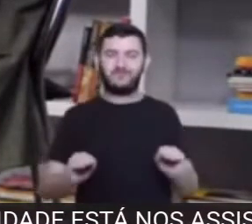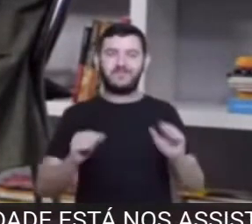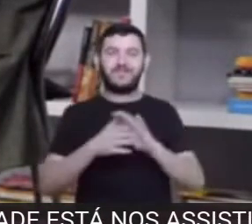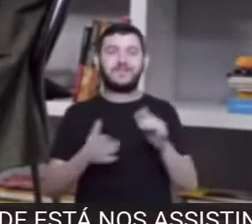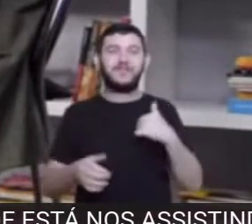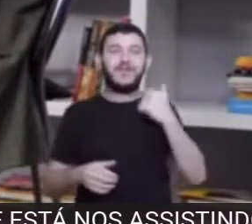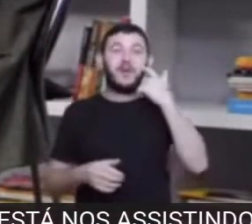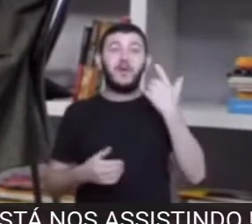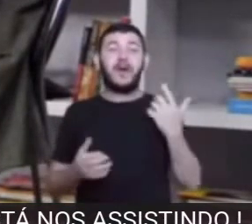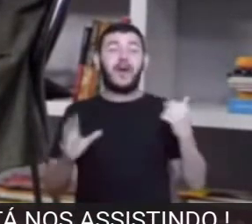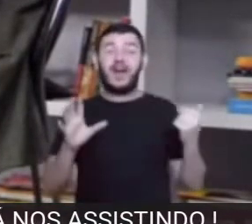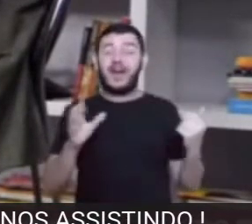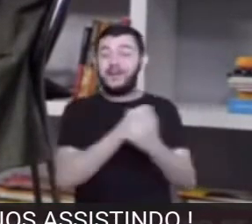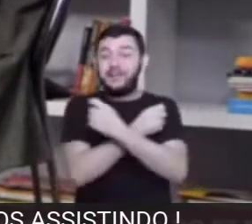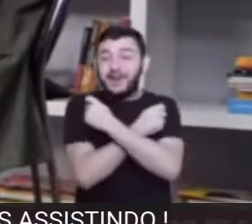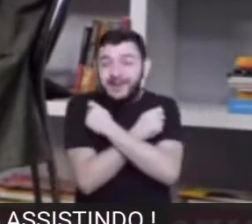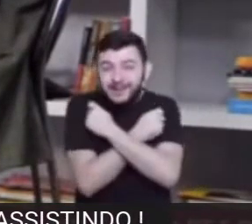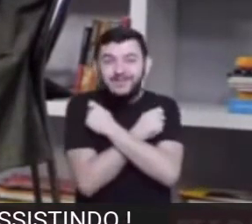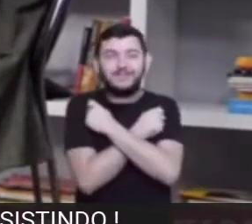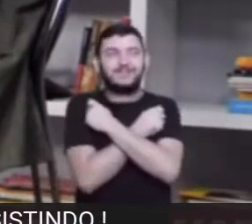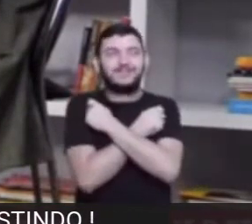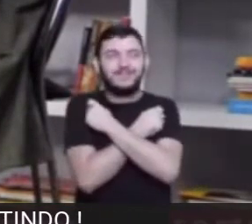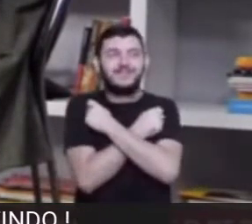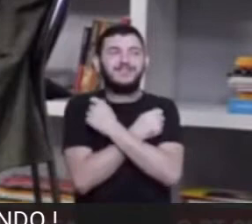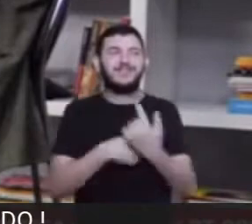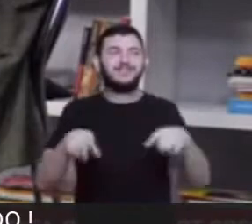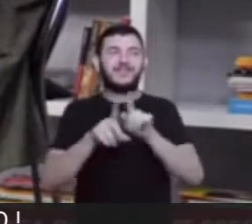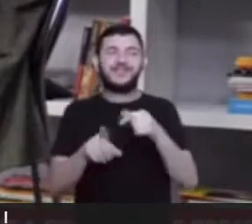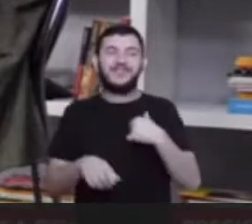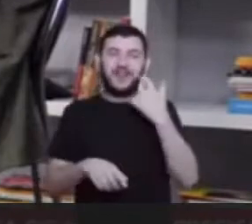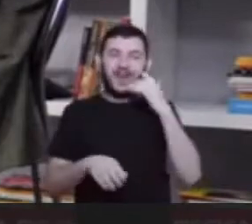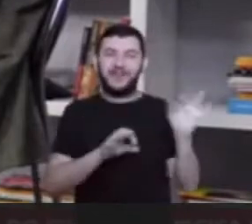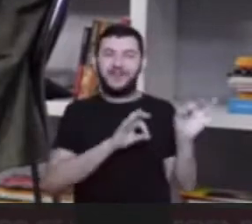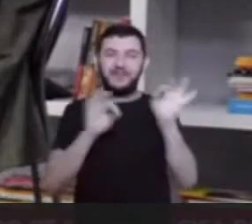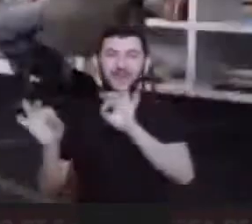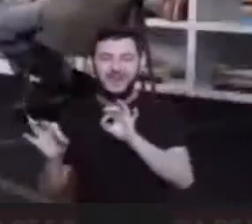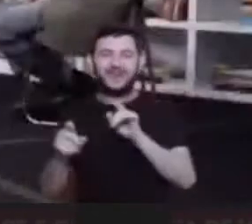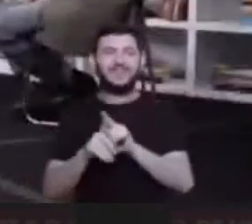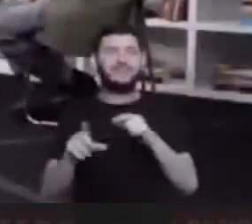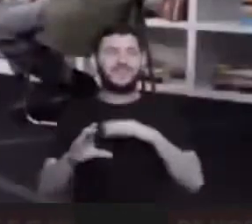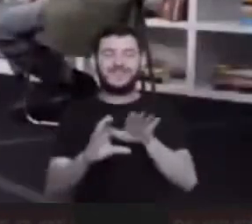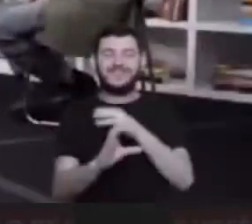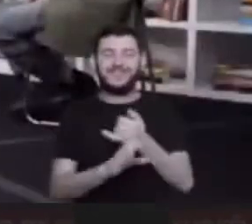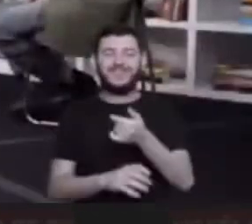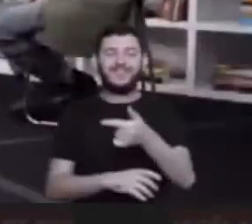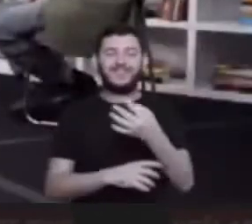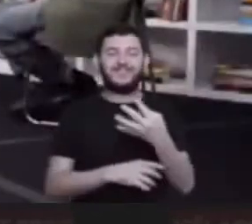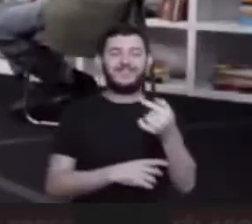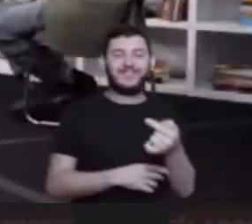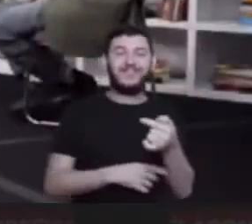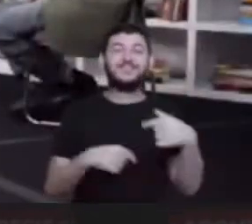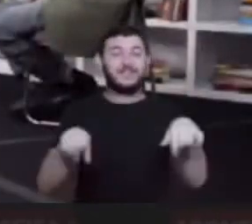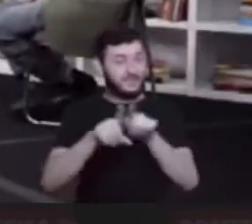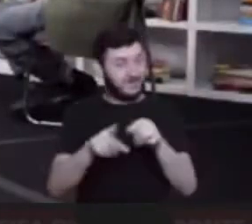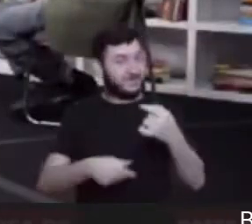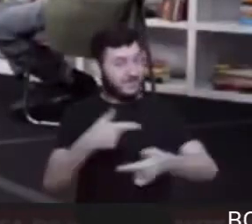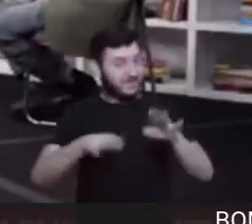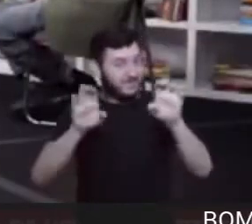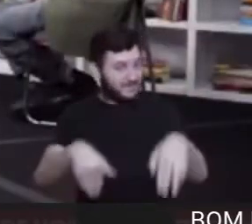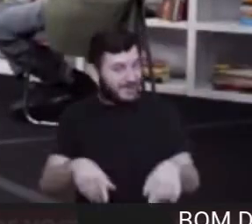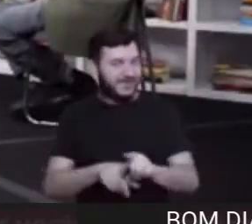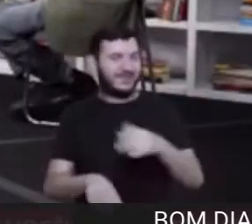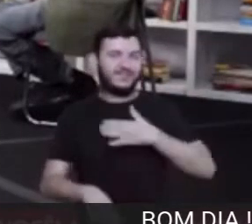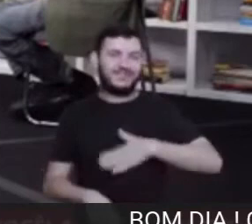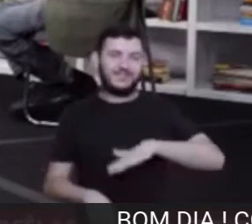Eu te acompanhado no 247. Sabe? Continue. Acho que está indo bem. Devagar e sempre. Tá bom. Eu te confesso que eu